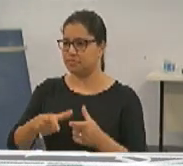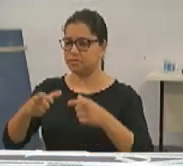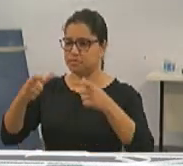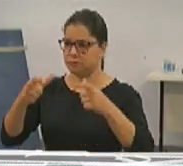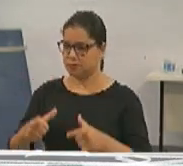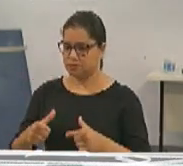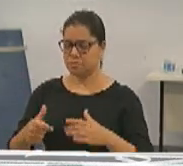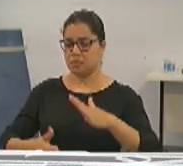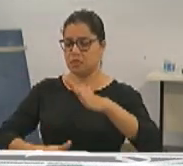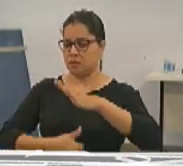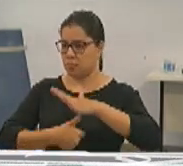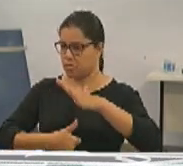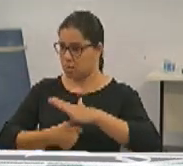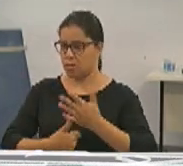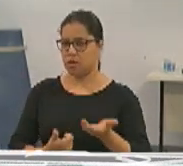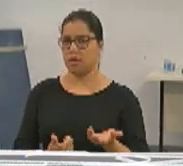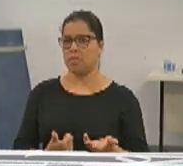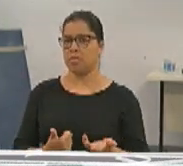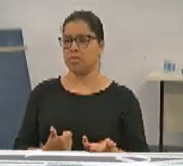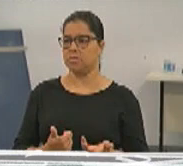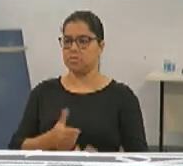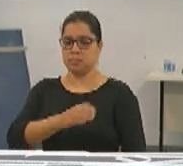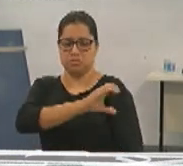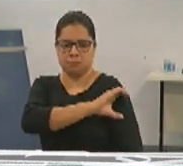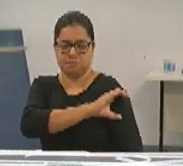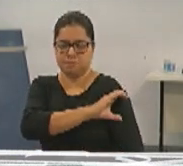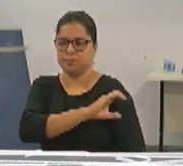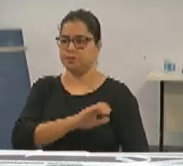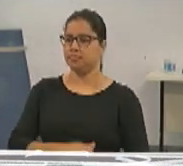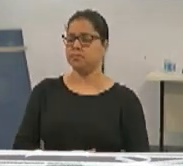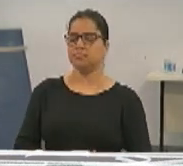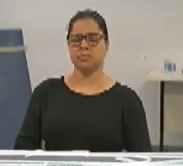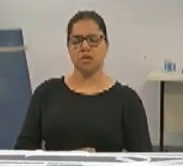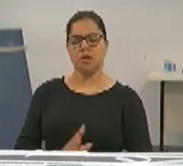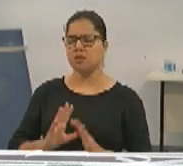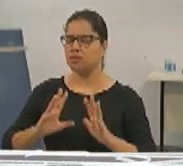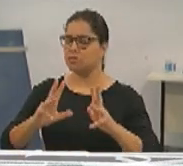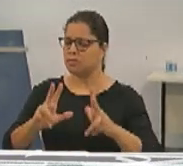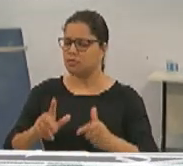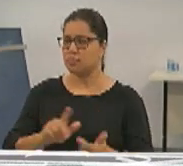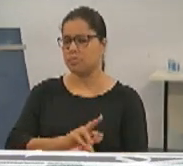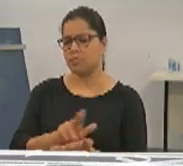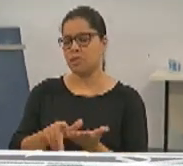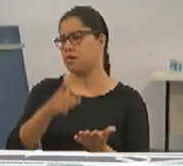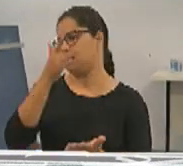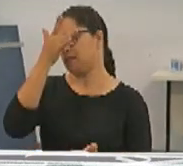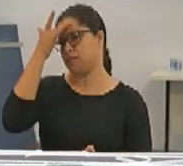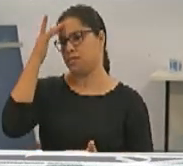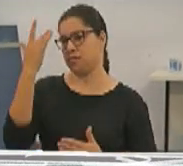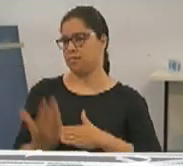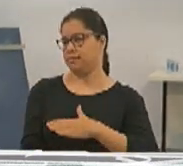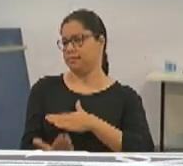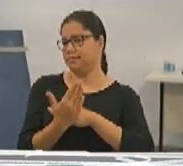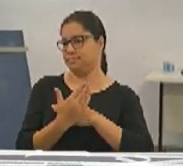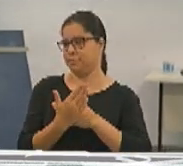né, coordenadorias, que nos estão dando esse apoio. São pessoas da mais diversidade,